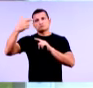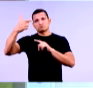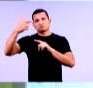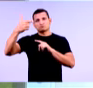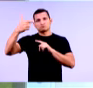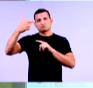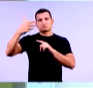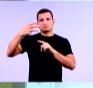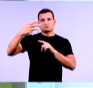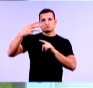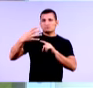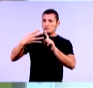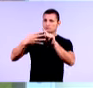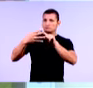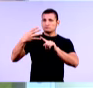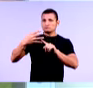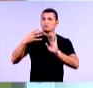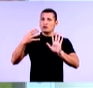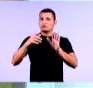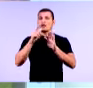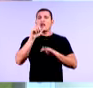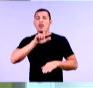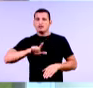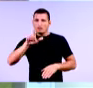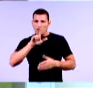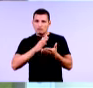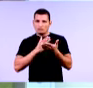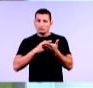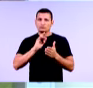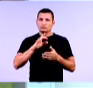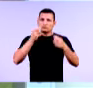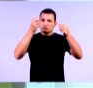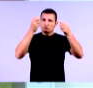geralmente a literatura só fala que é o comportamento,